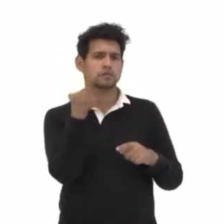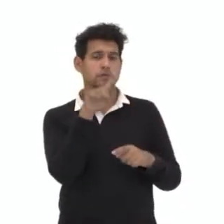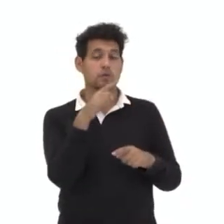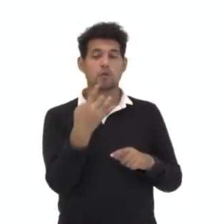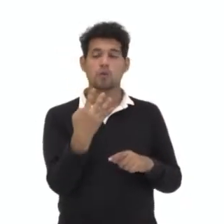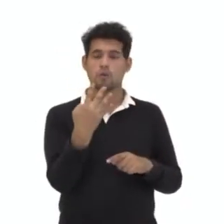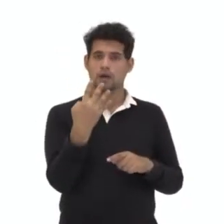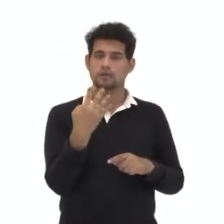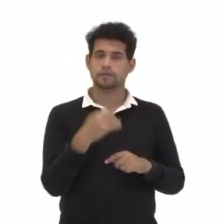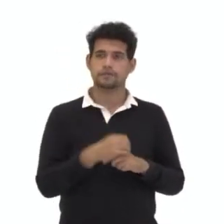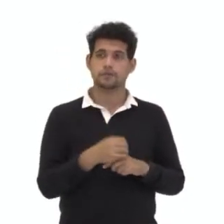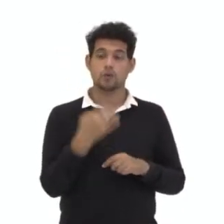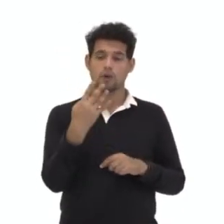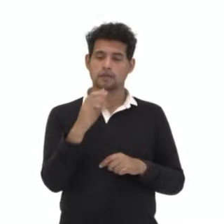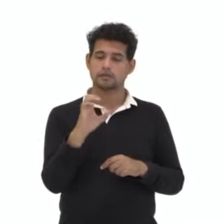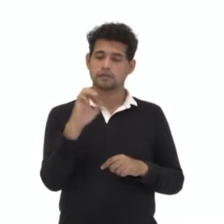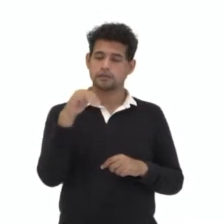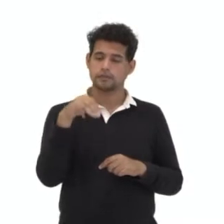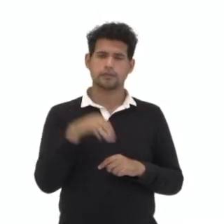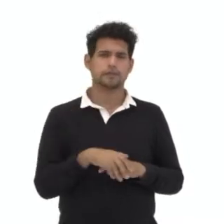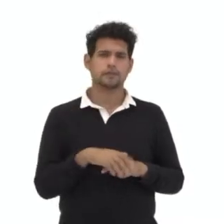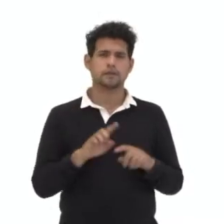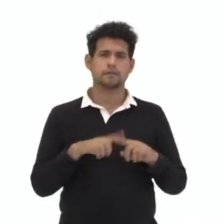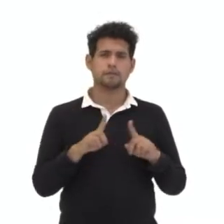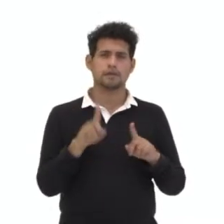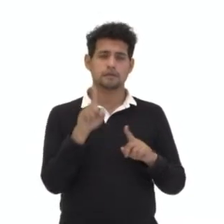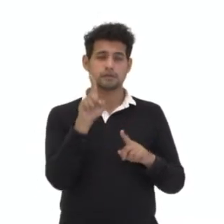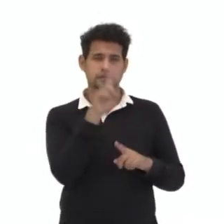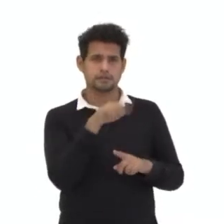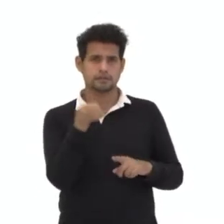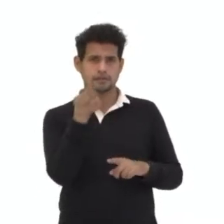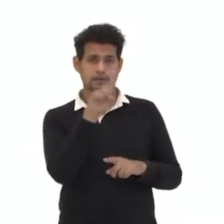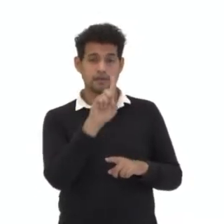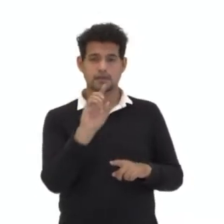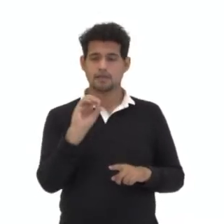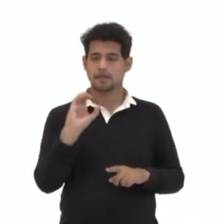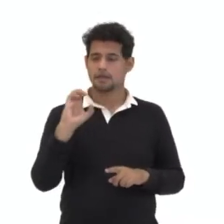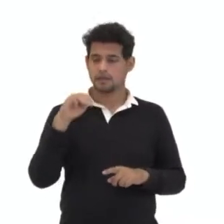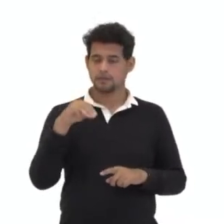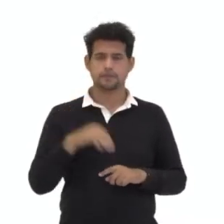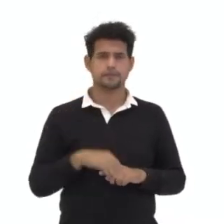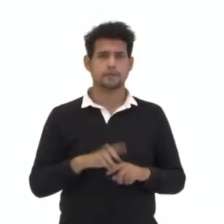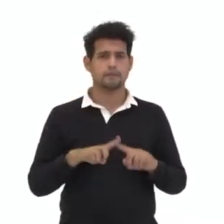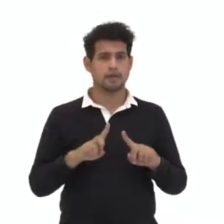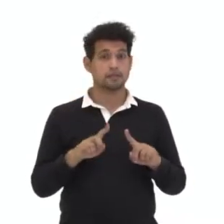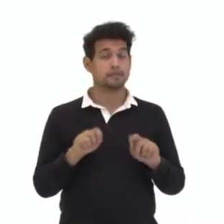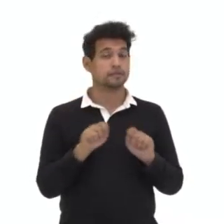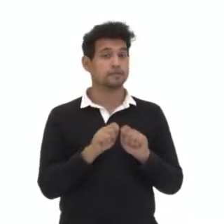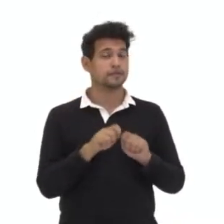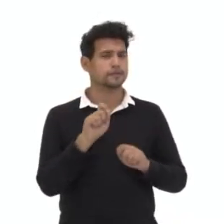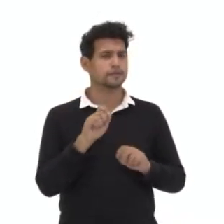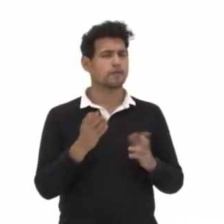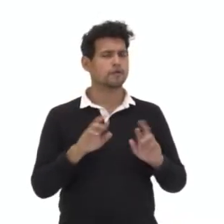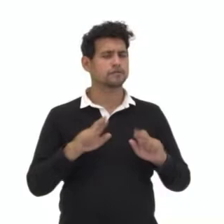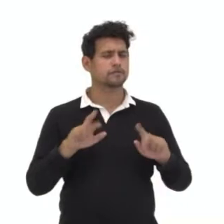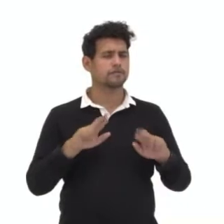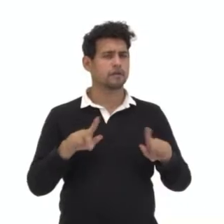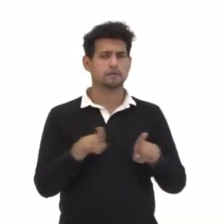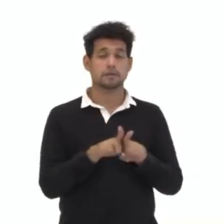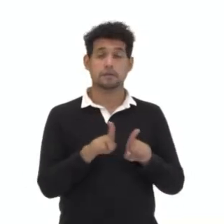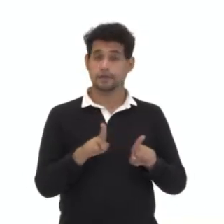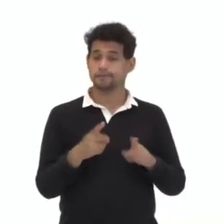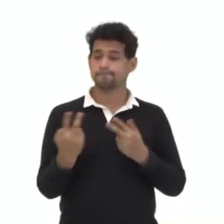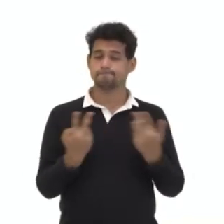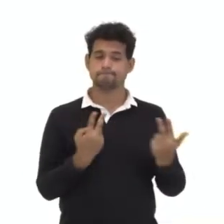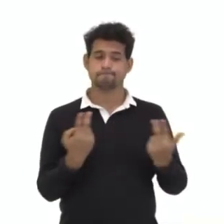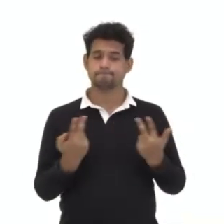né, o raio de 4 centímetros, e do círculo de 10 centímetros. E depois faremos a diferença entre